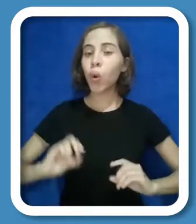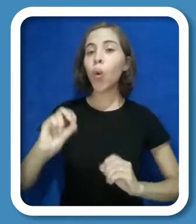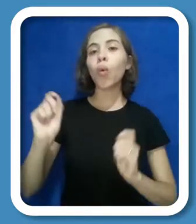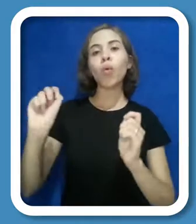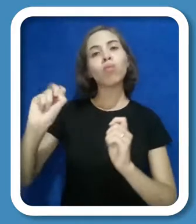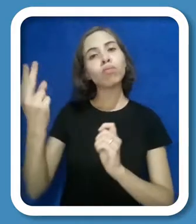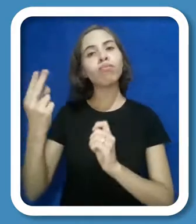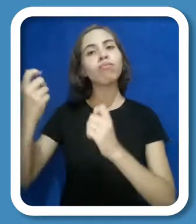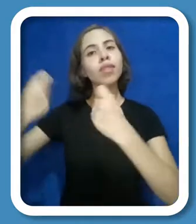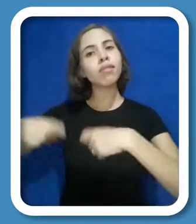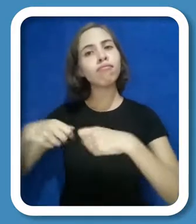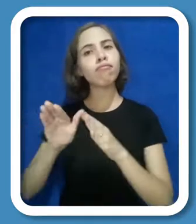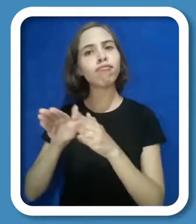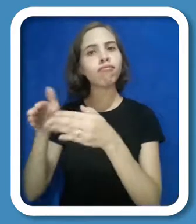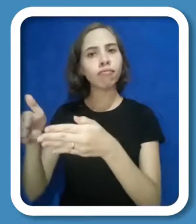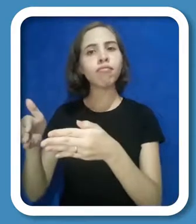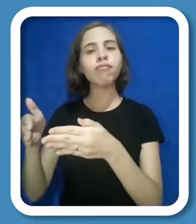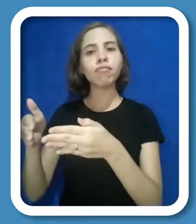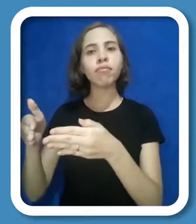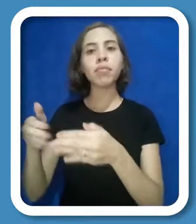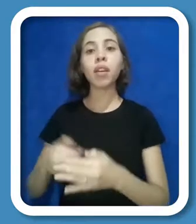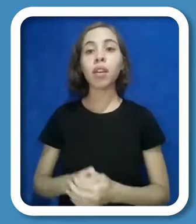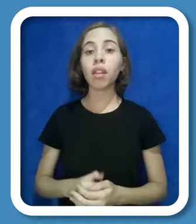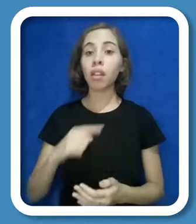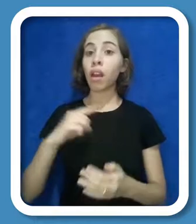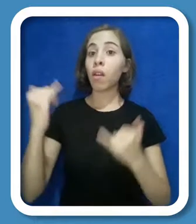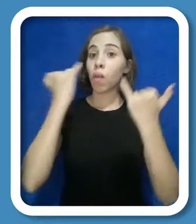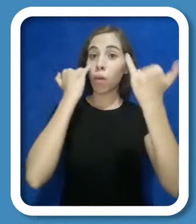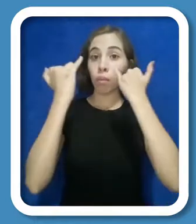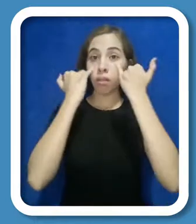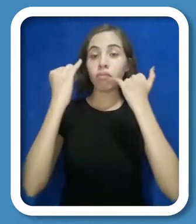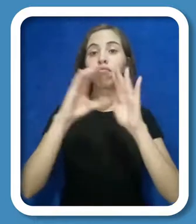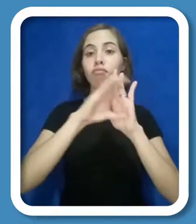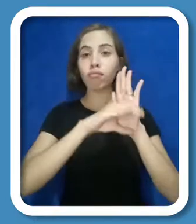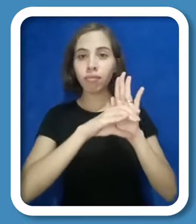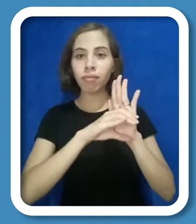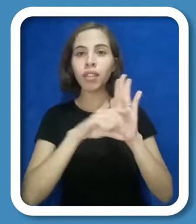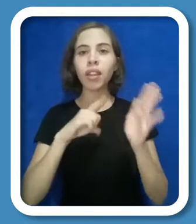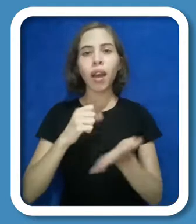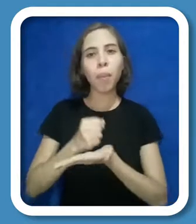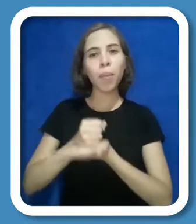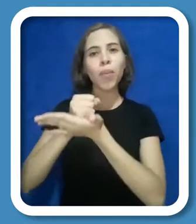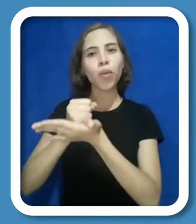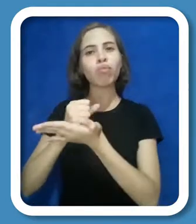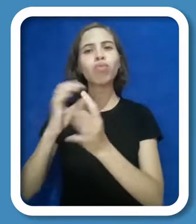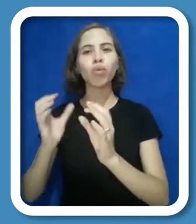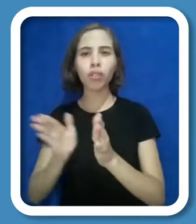educacional específica. Essas informações trazem conceitos, recursos de